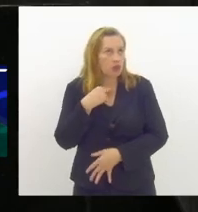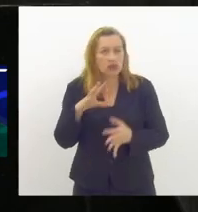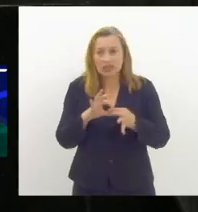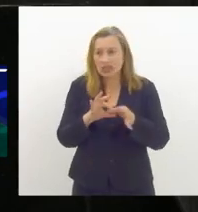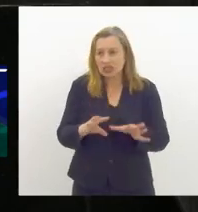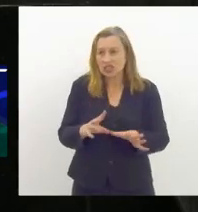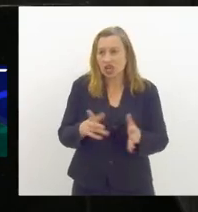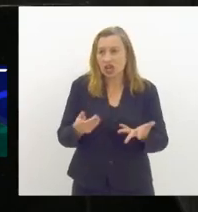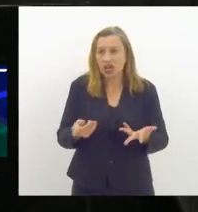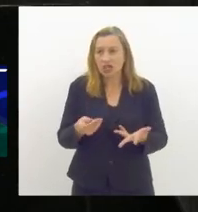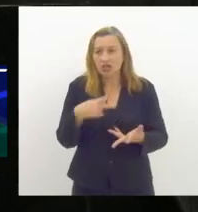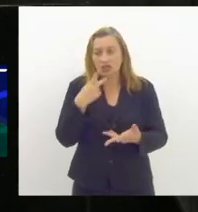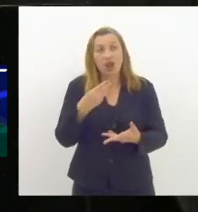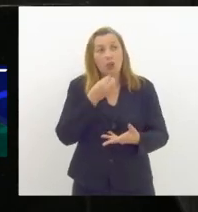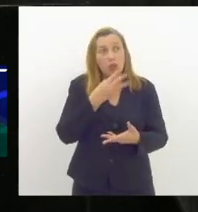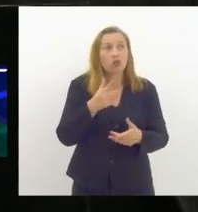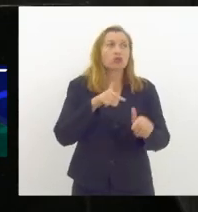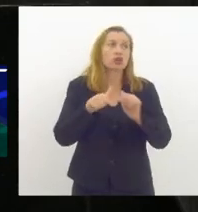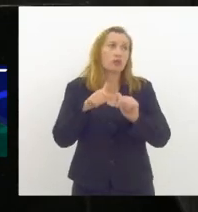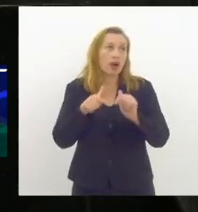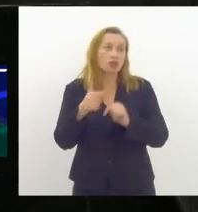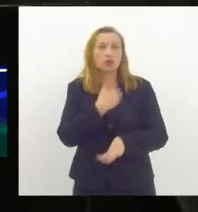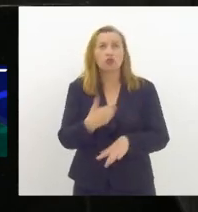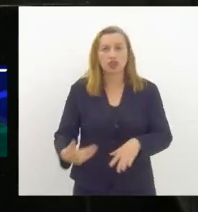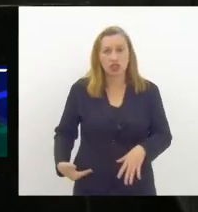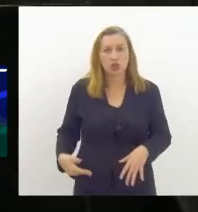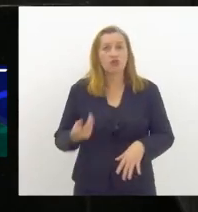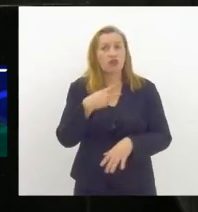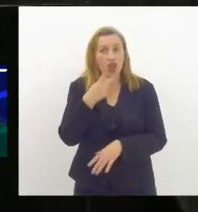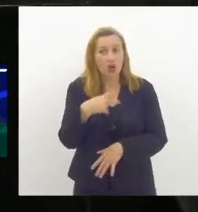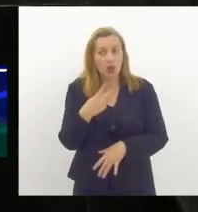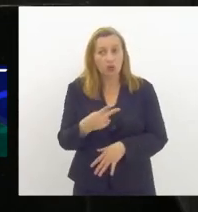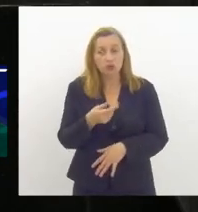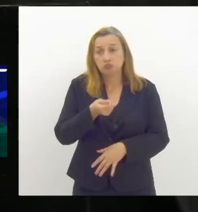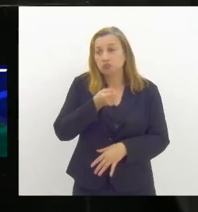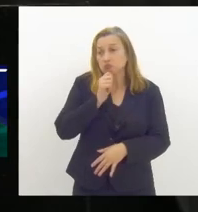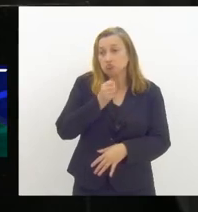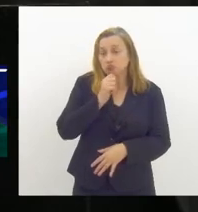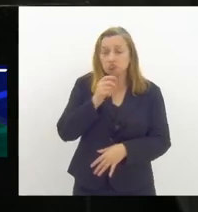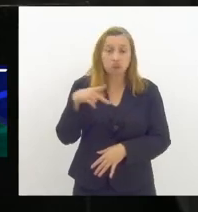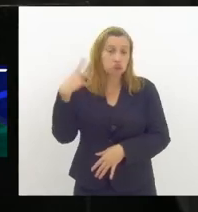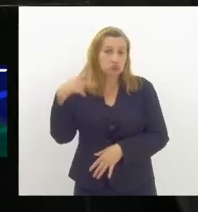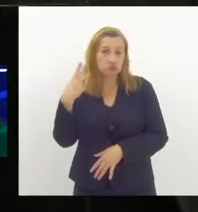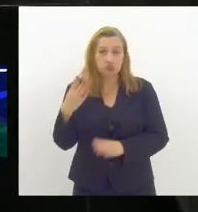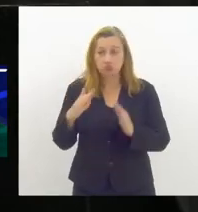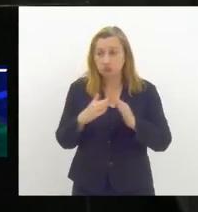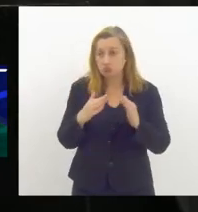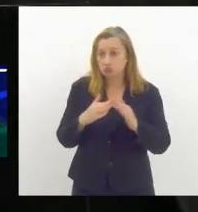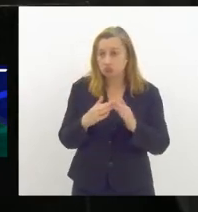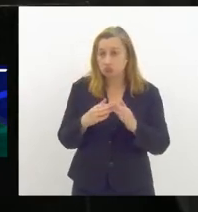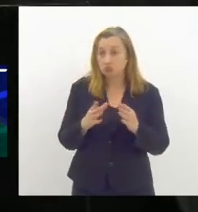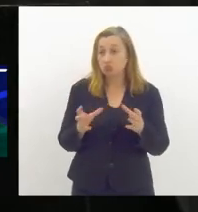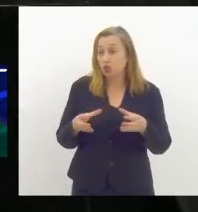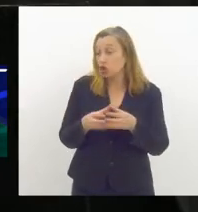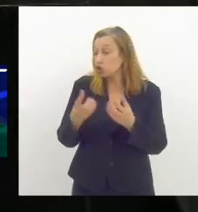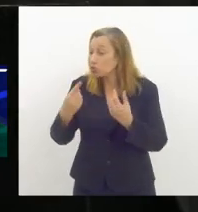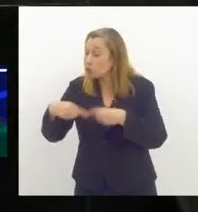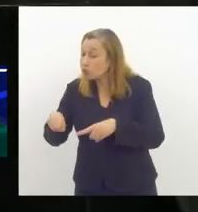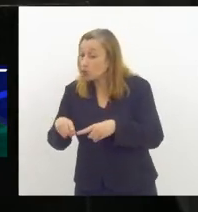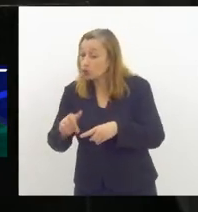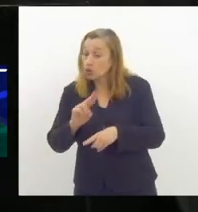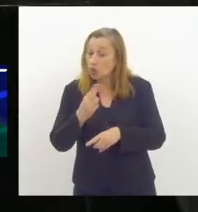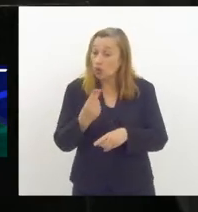também deixar de enaltecer os bons trabalhos do governador e dizer que nenhum parlamentar desta casa seja de oposição